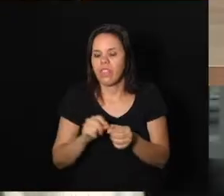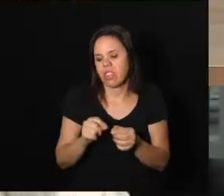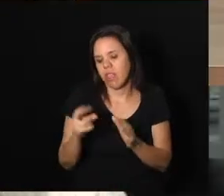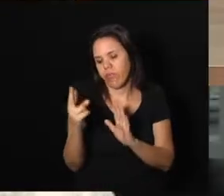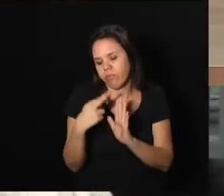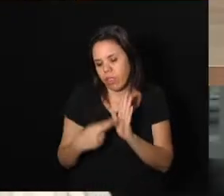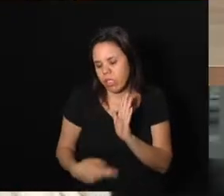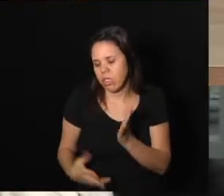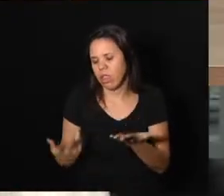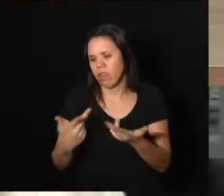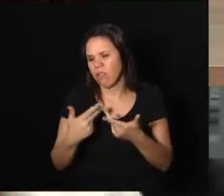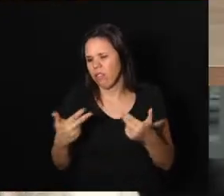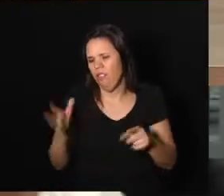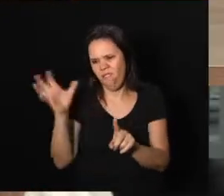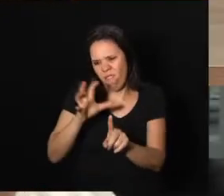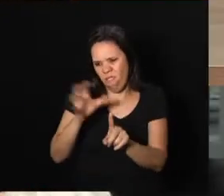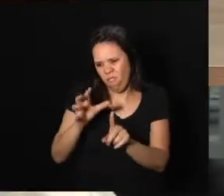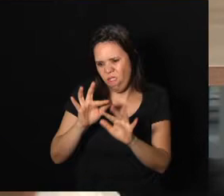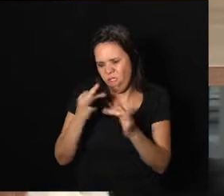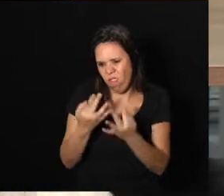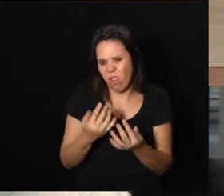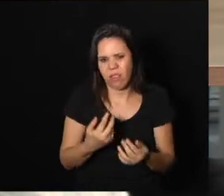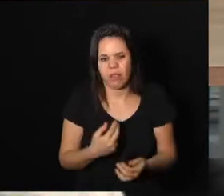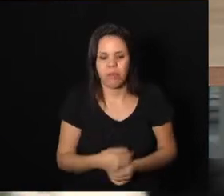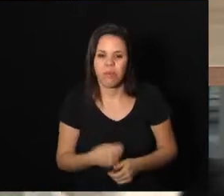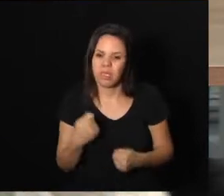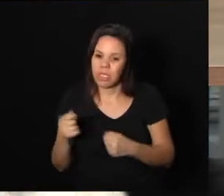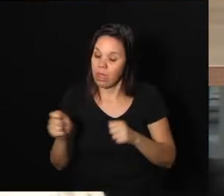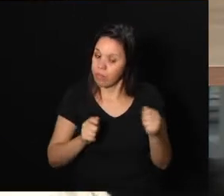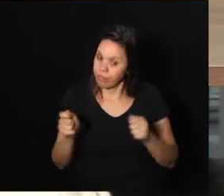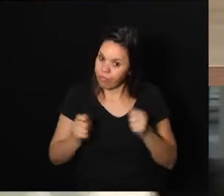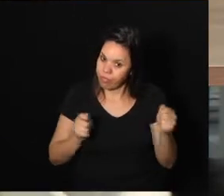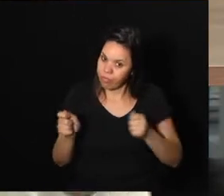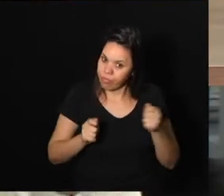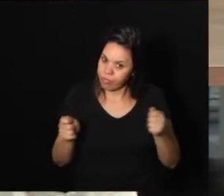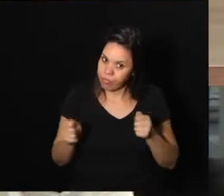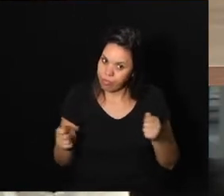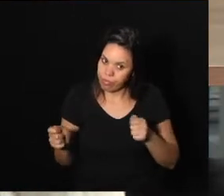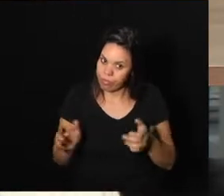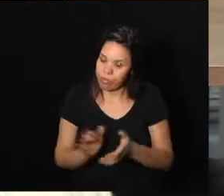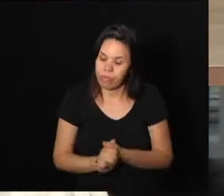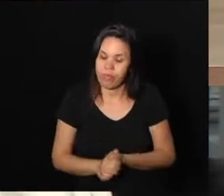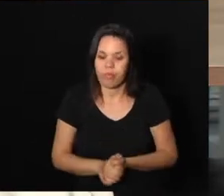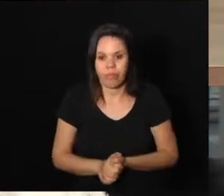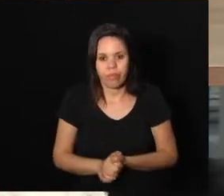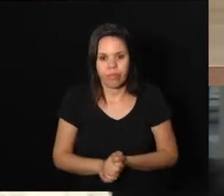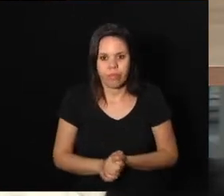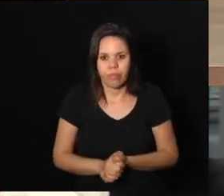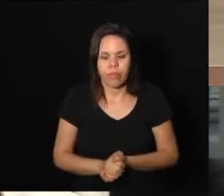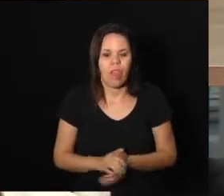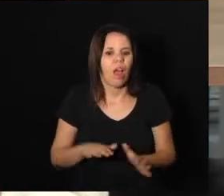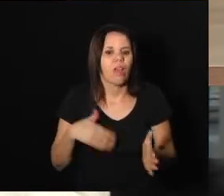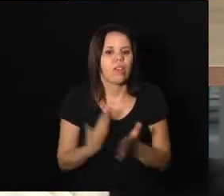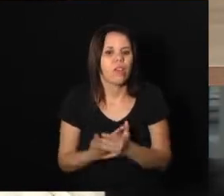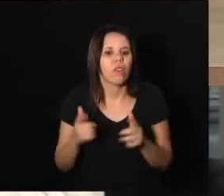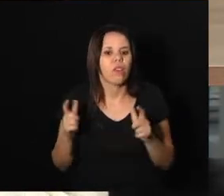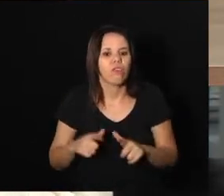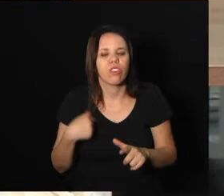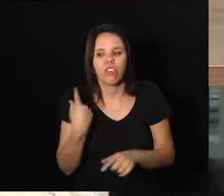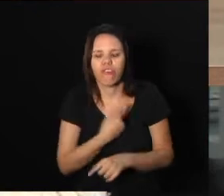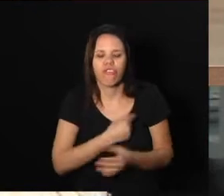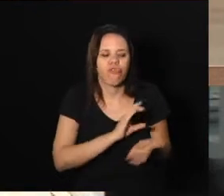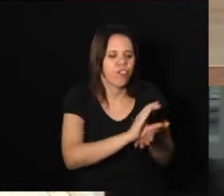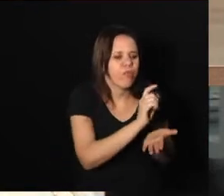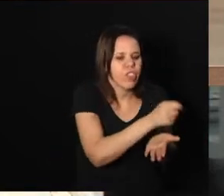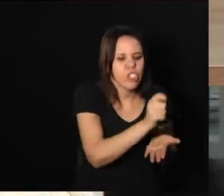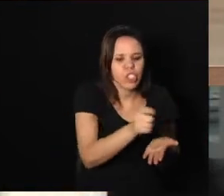a gente tem que também, os pais também tem que ter esse limiar um pouco claro, até onde que a gente vai investir,